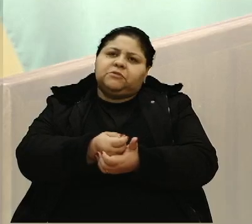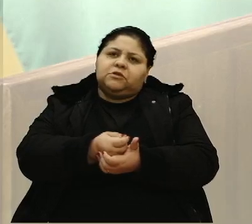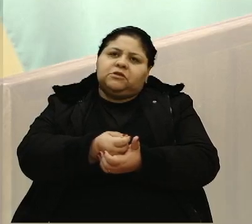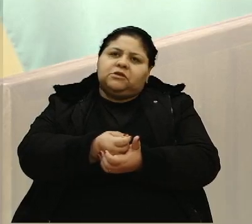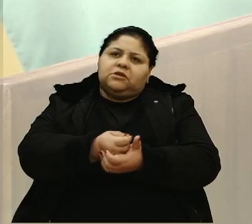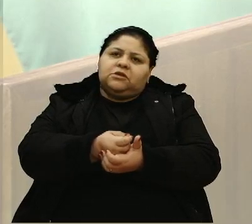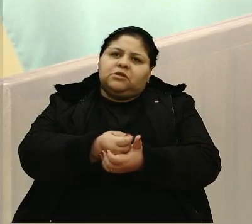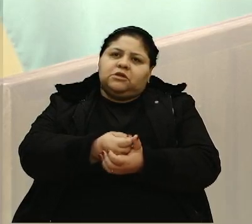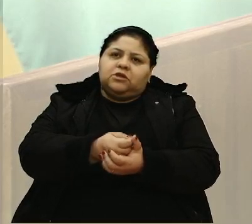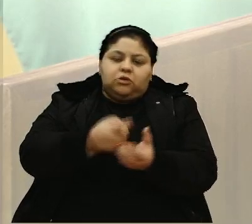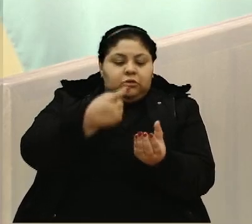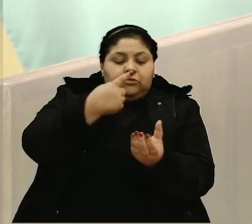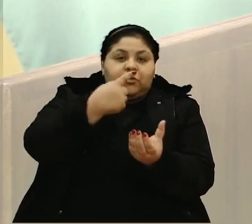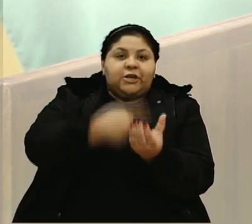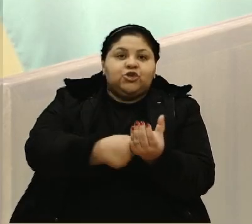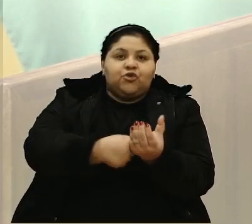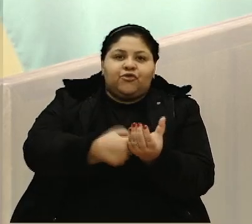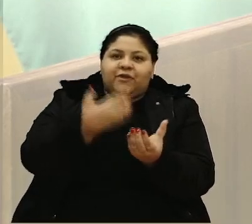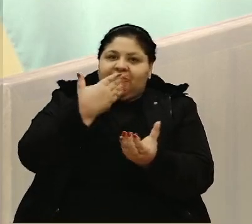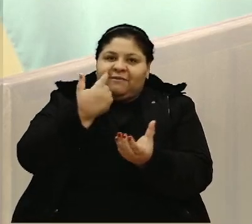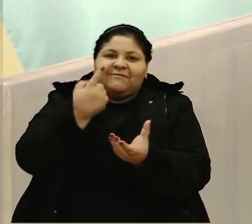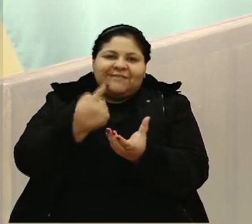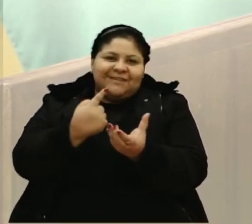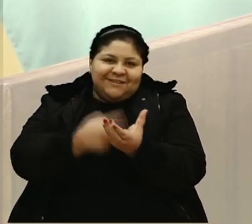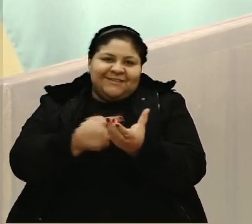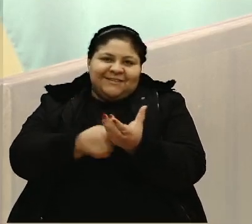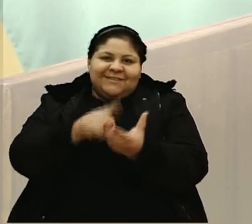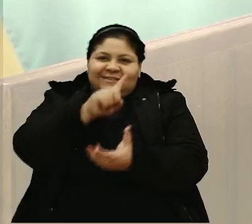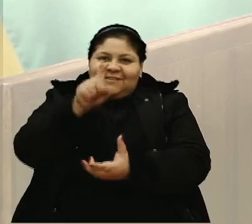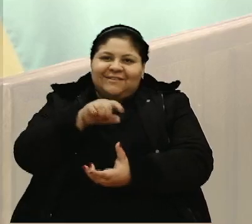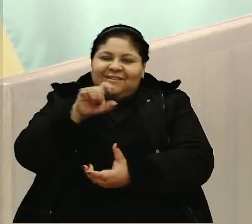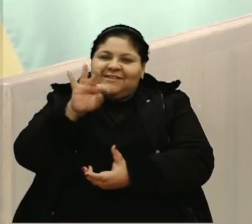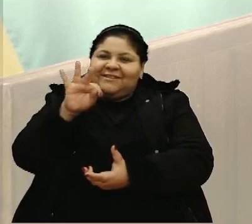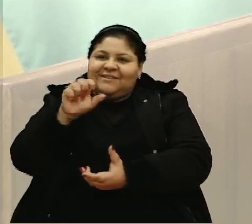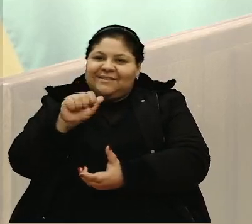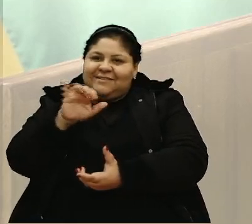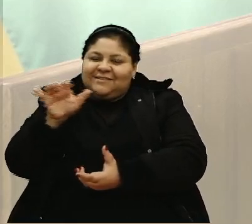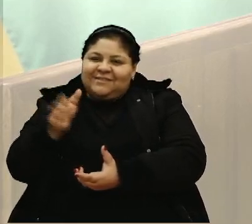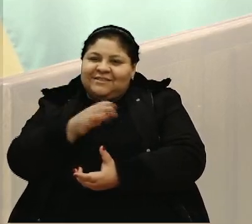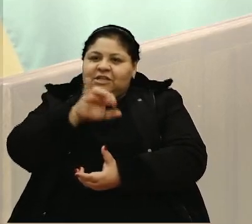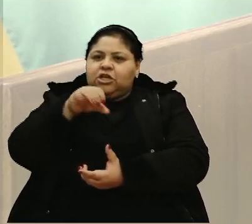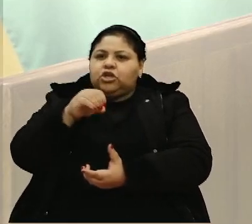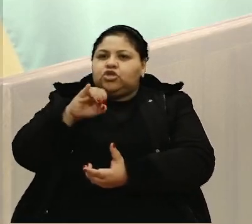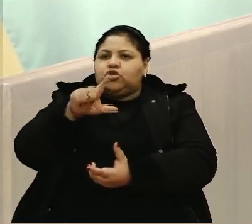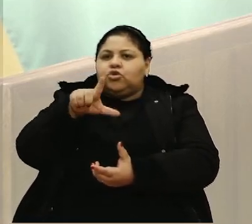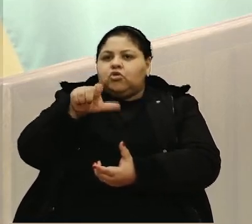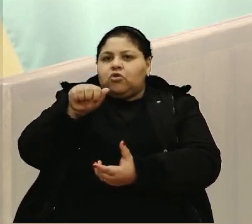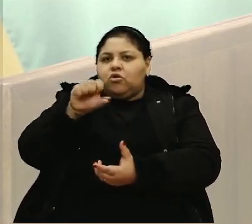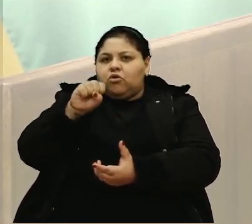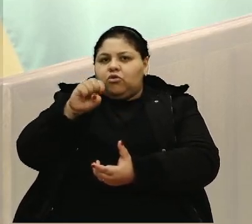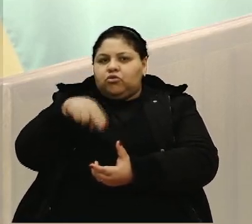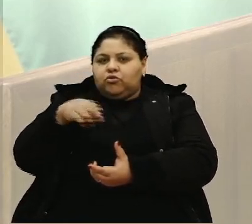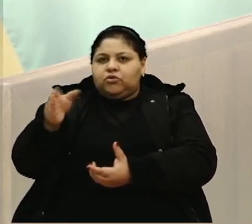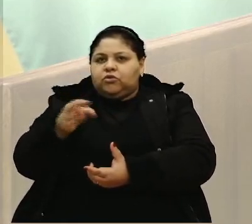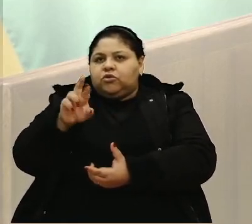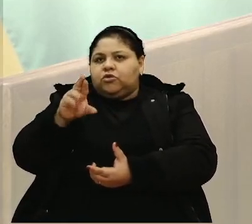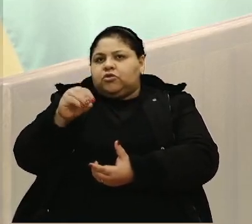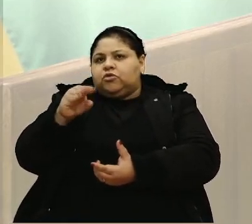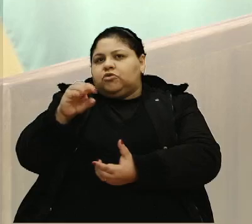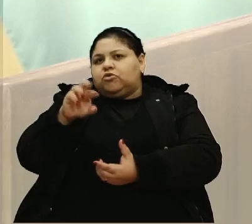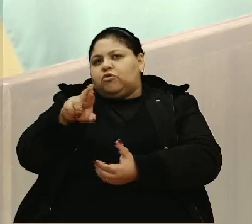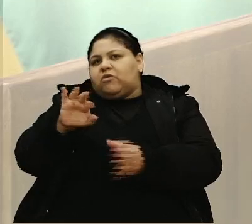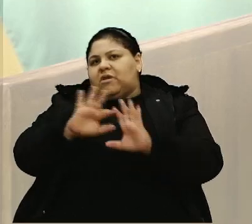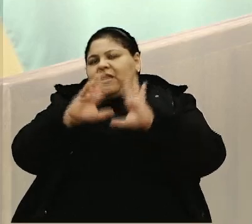cachorro quente, a Zita, ao Joilson, a Beatriz, ao Robert, a toda a